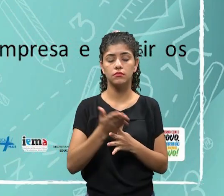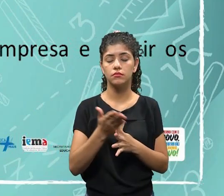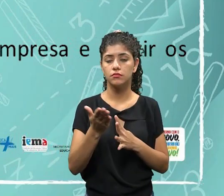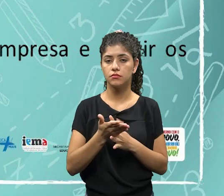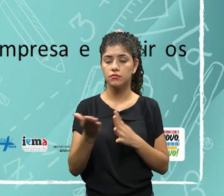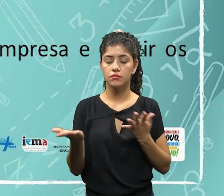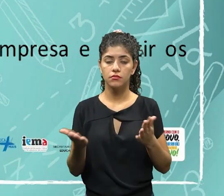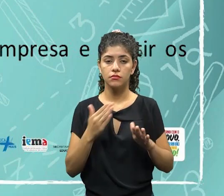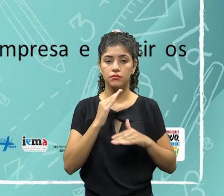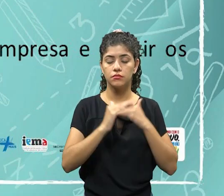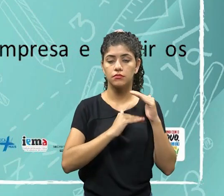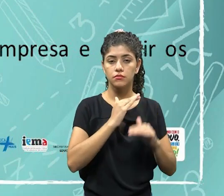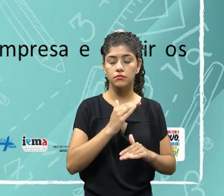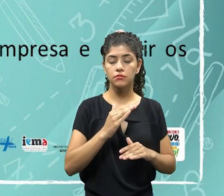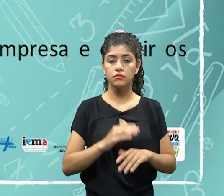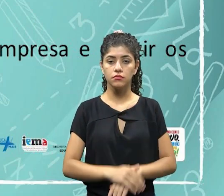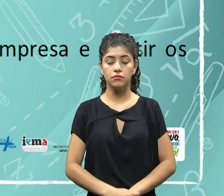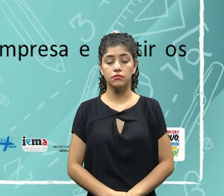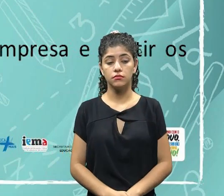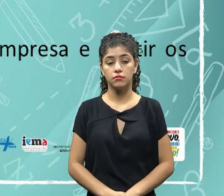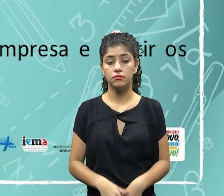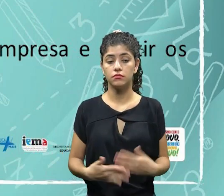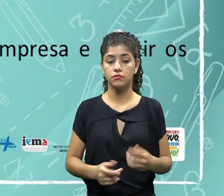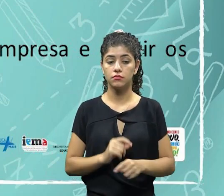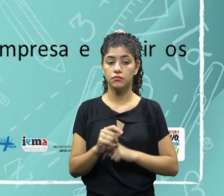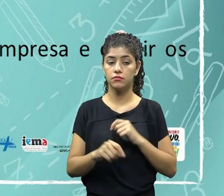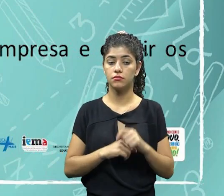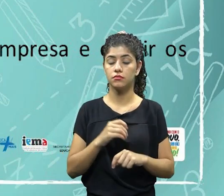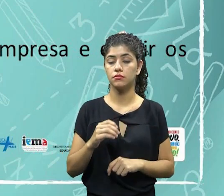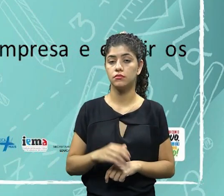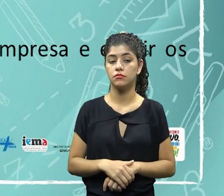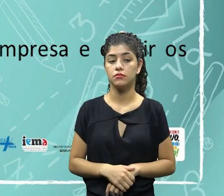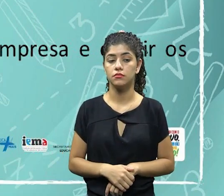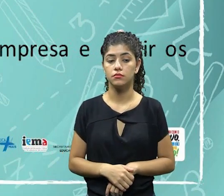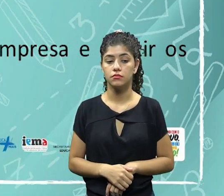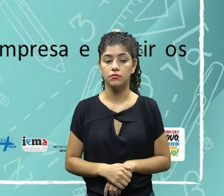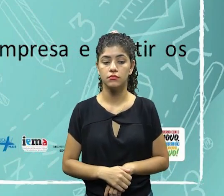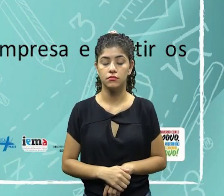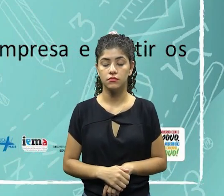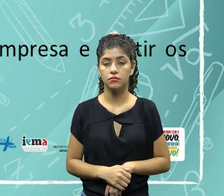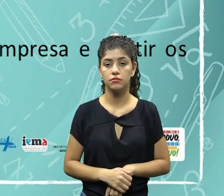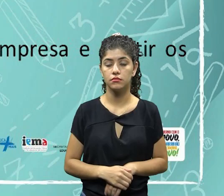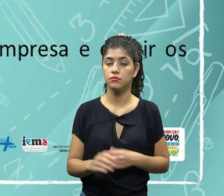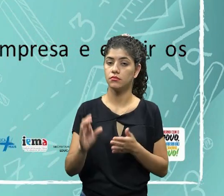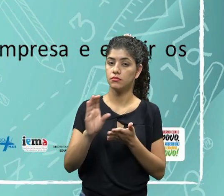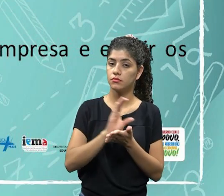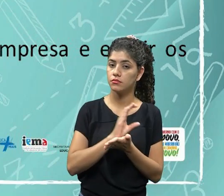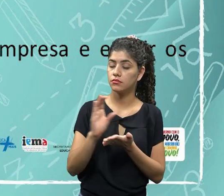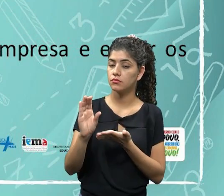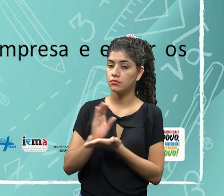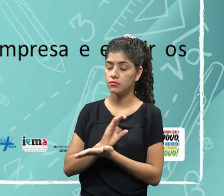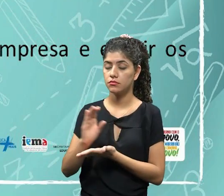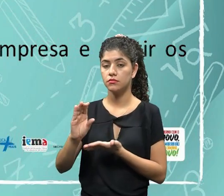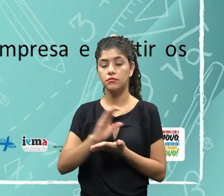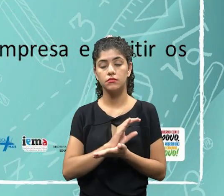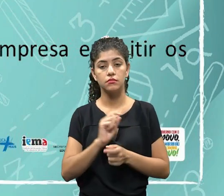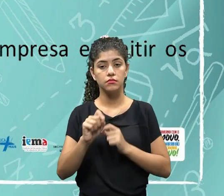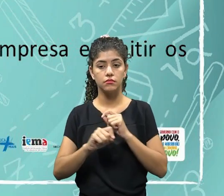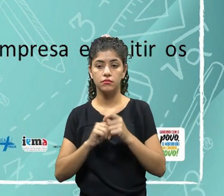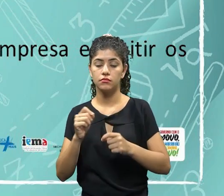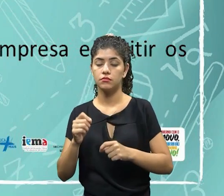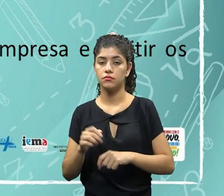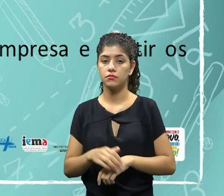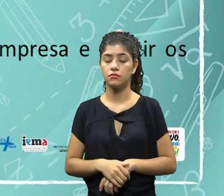Então, as contas a receber e o que tudo essa a ideia de